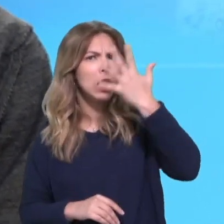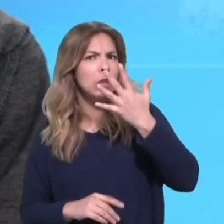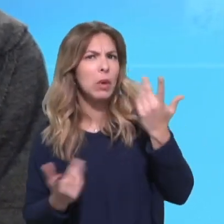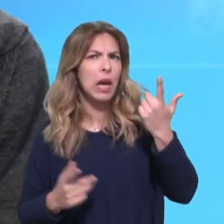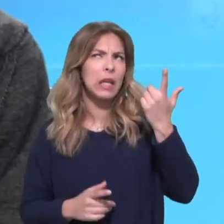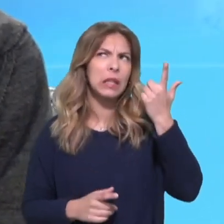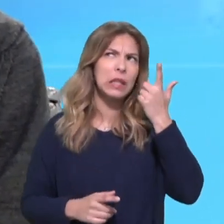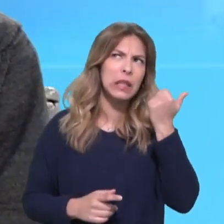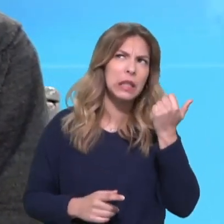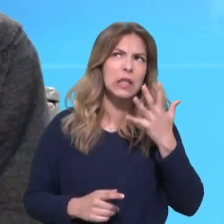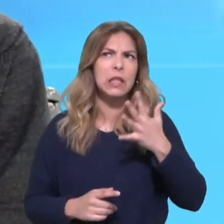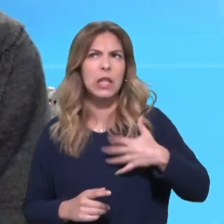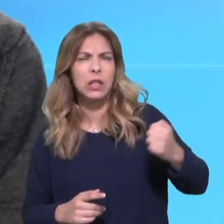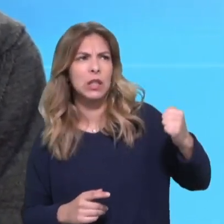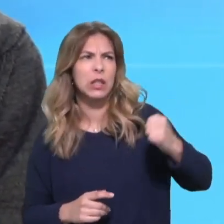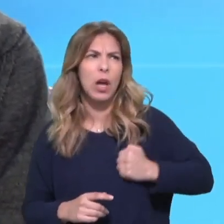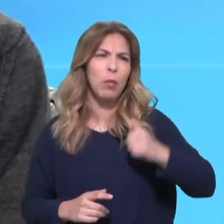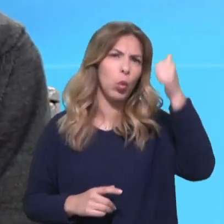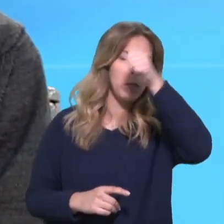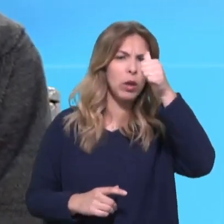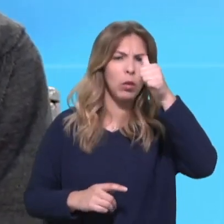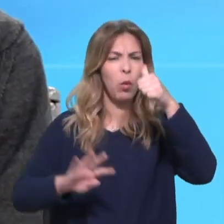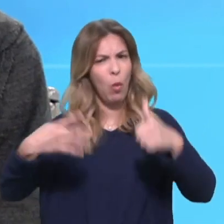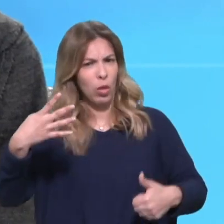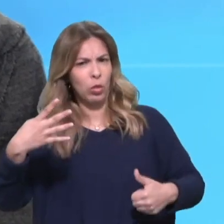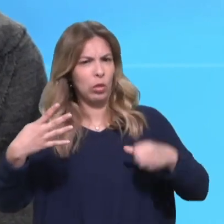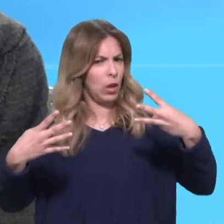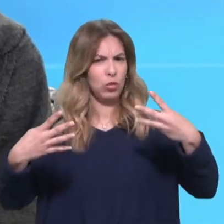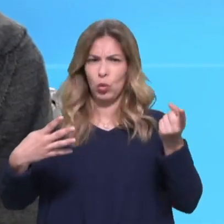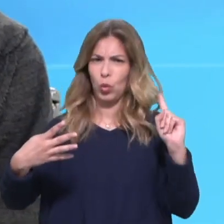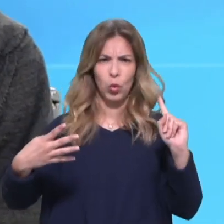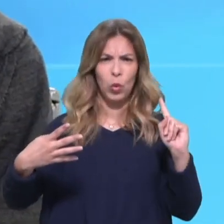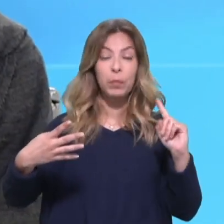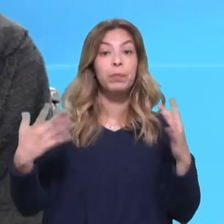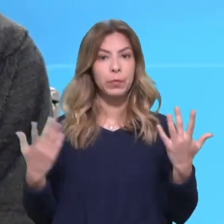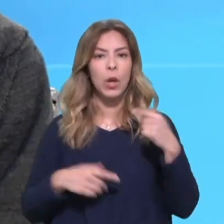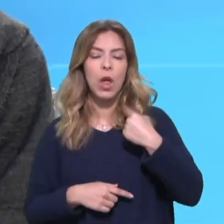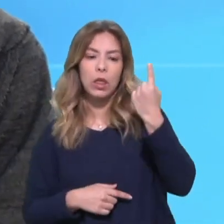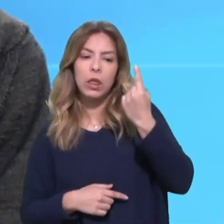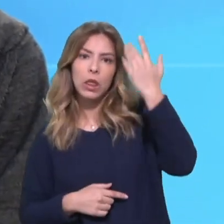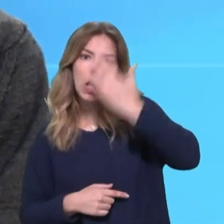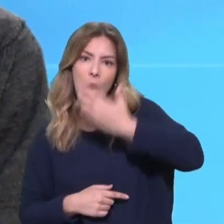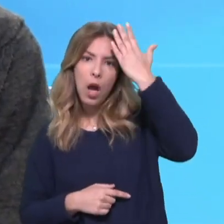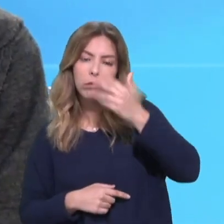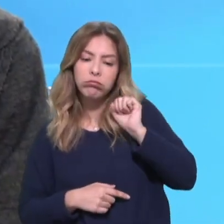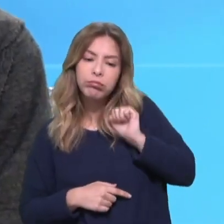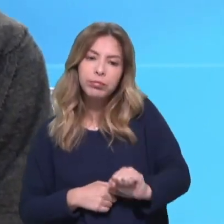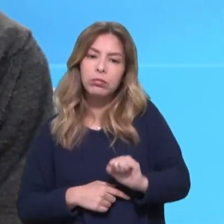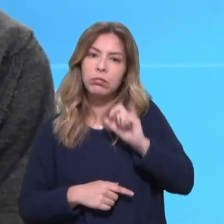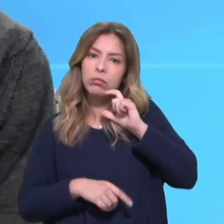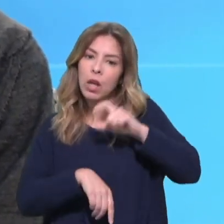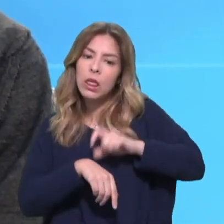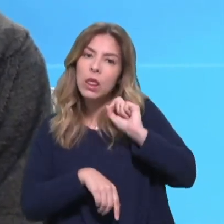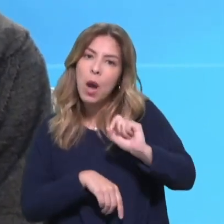quinta, sexta, sábado, domingo, ocupa 4 dias. Então, em cada um dos dias do Tríduo Pascal, a Igreja debruça-se sobre um dos momentos.